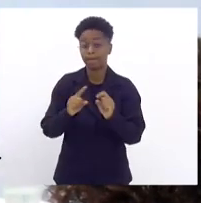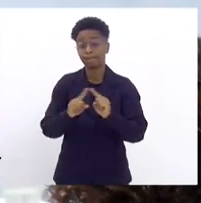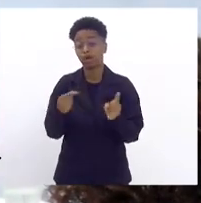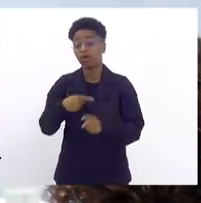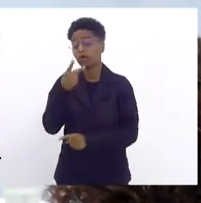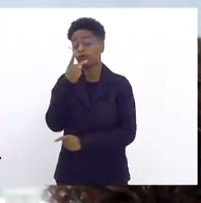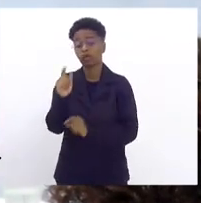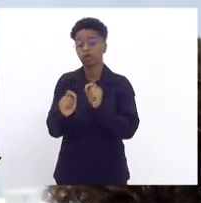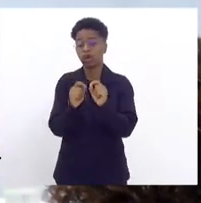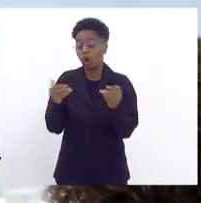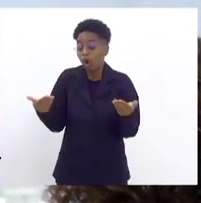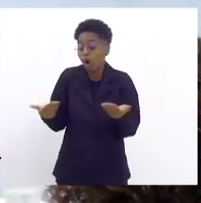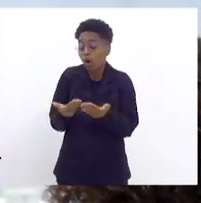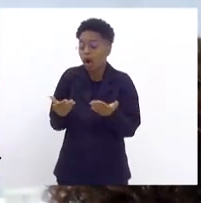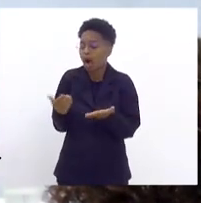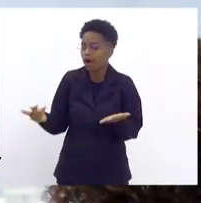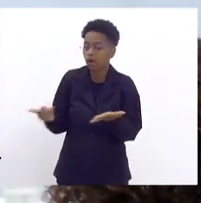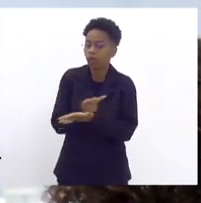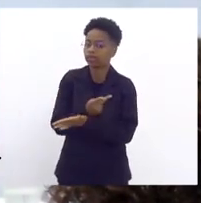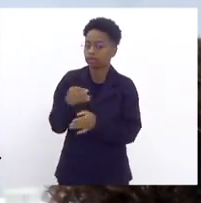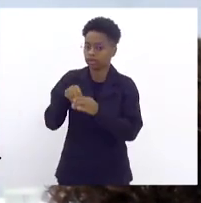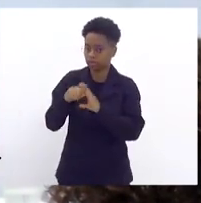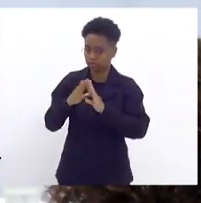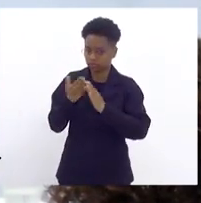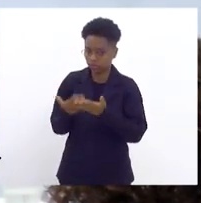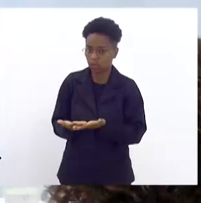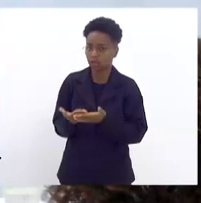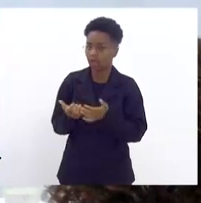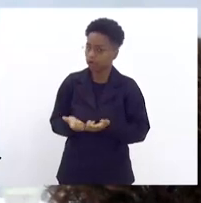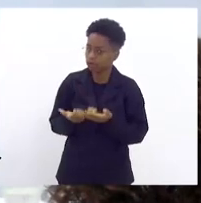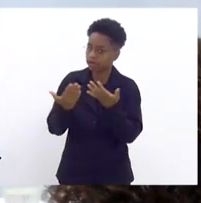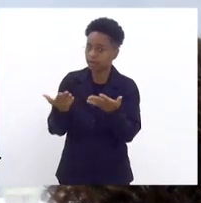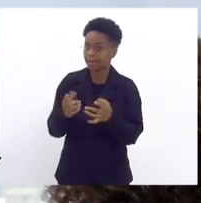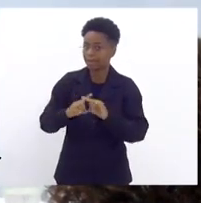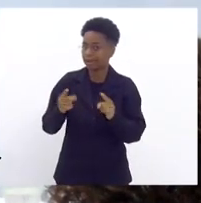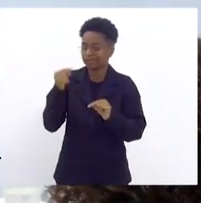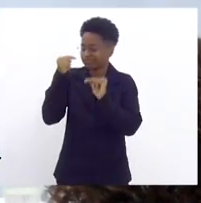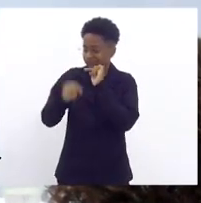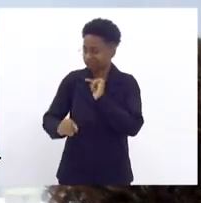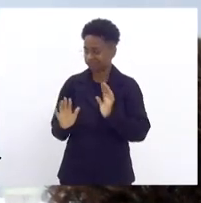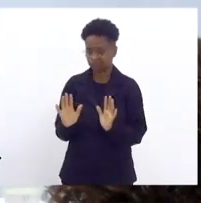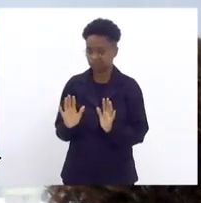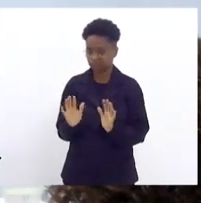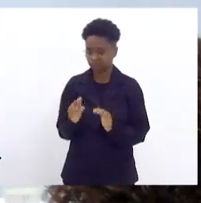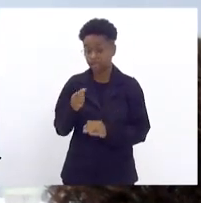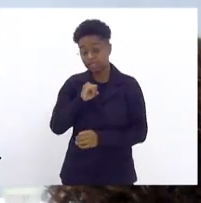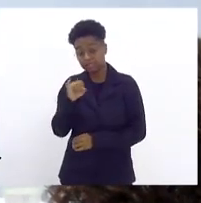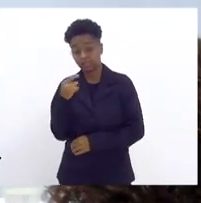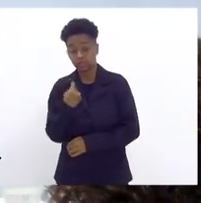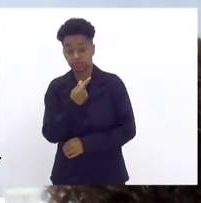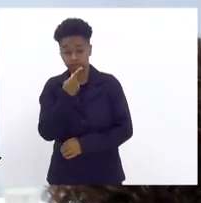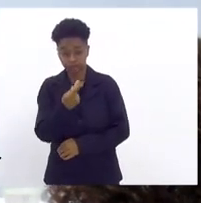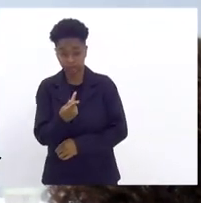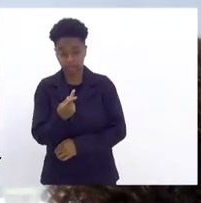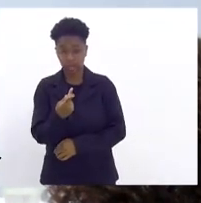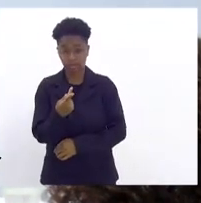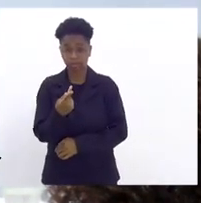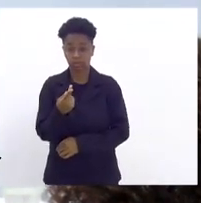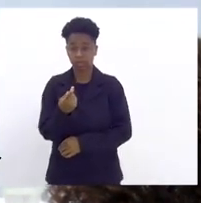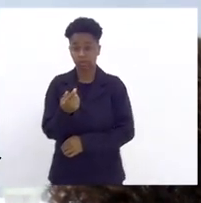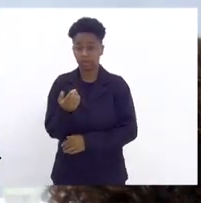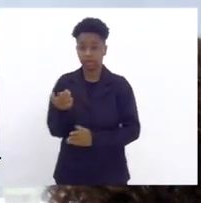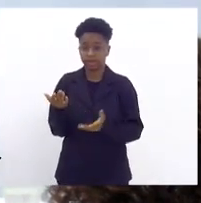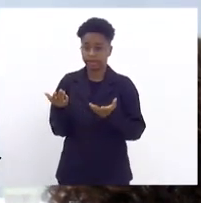eu estou falando que hoje está sendo oferecido e que não é deveria isso nós estamos falando que a proporção e a proporção